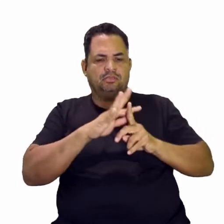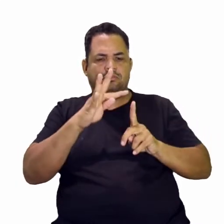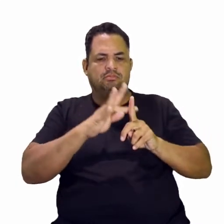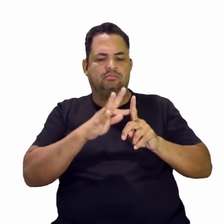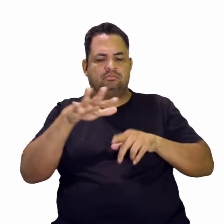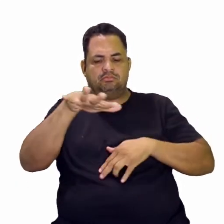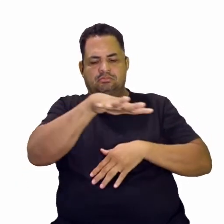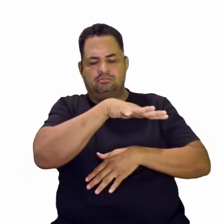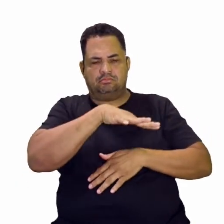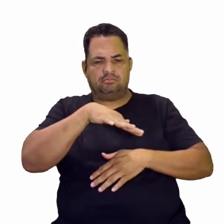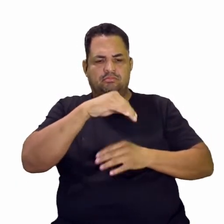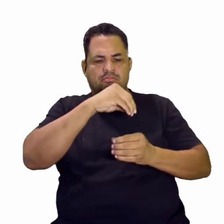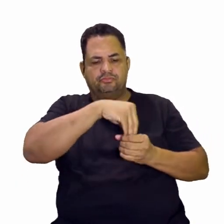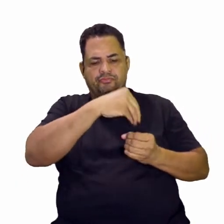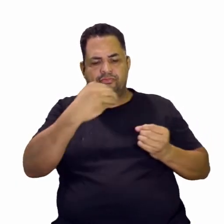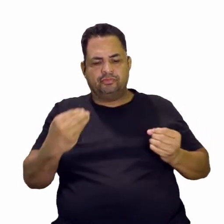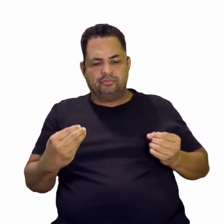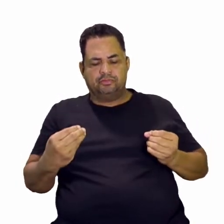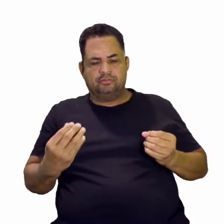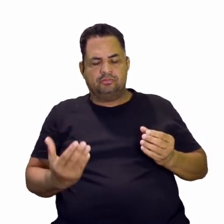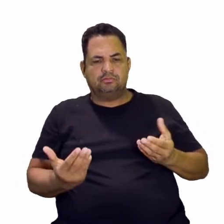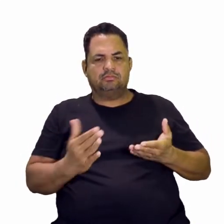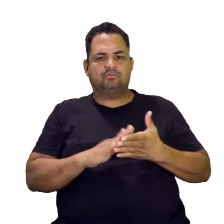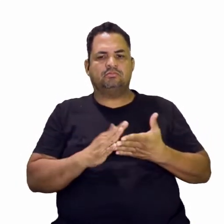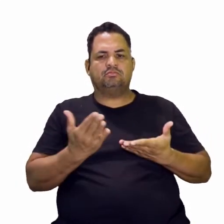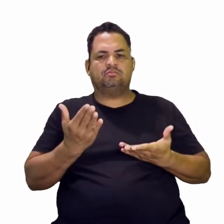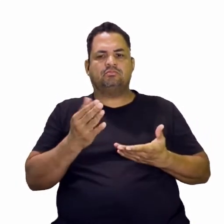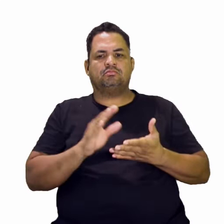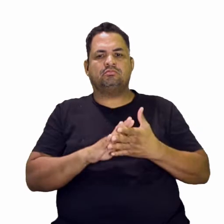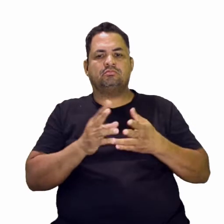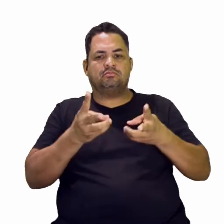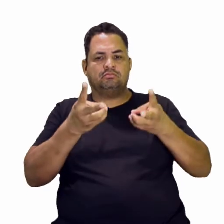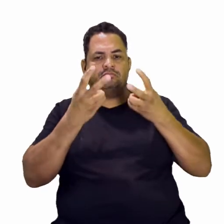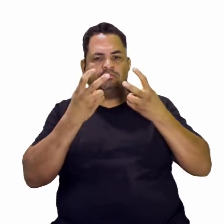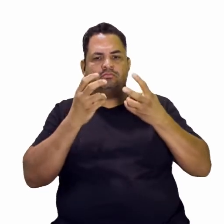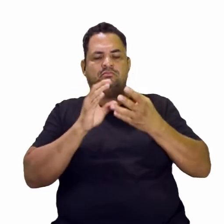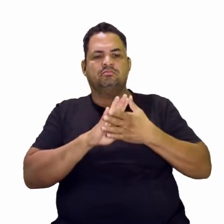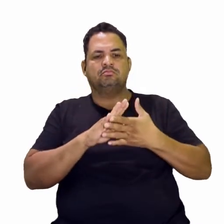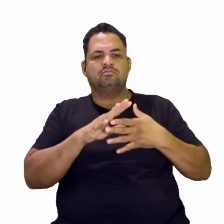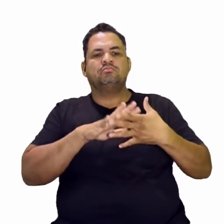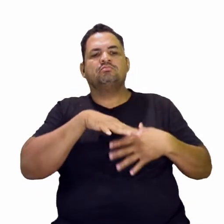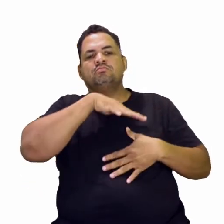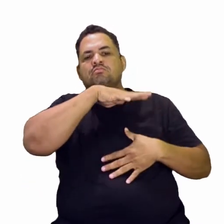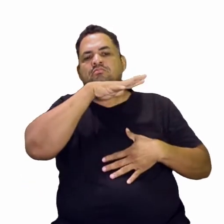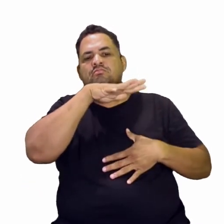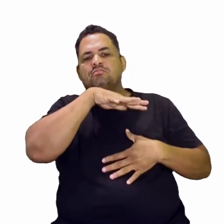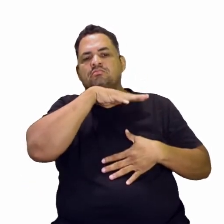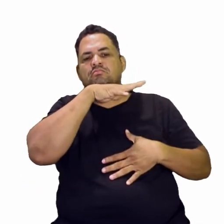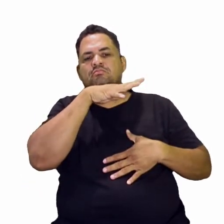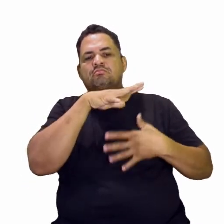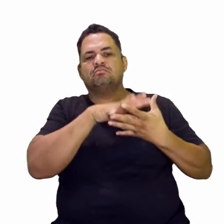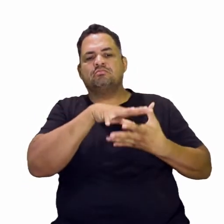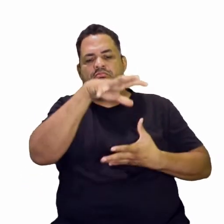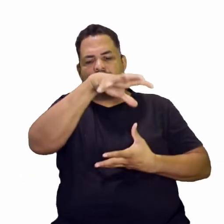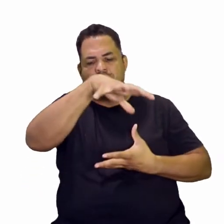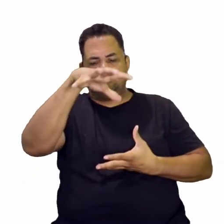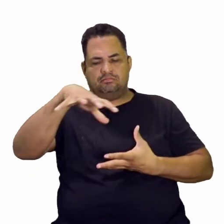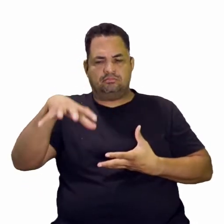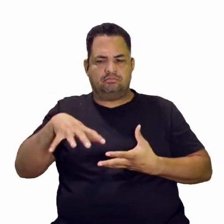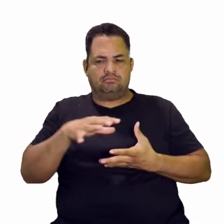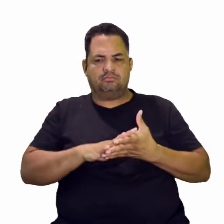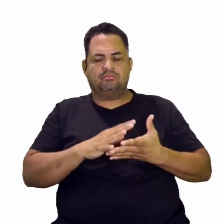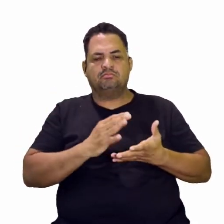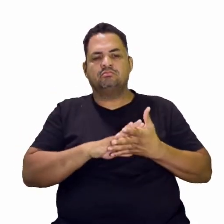meio interno para o meio externo. Isso é notadamente percebido nos animais que vivem nas regiões